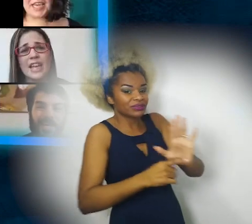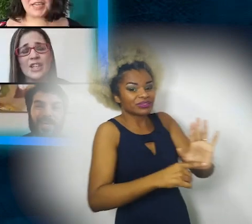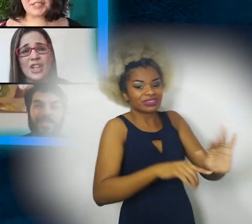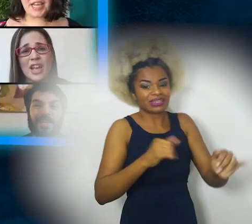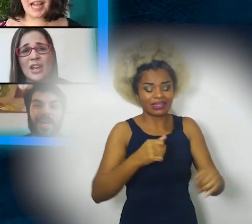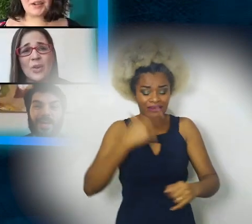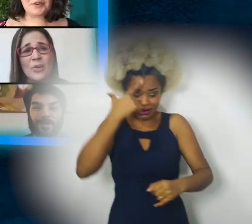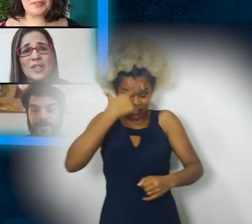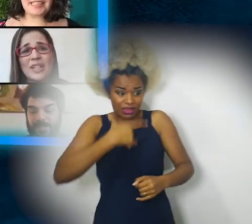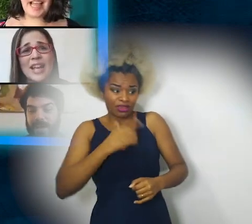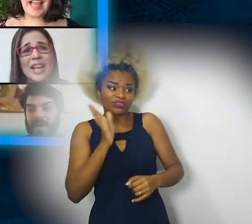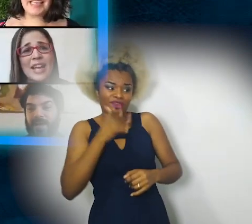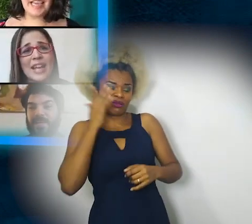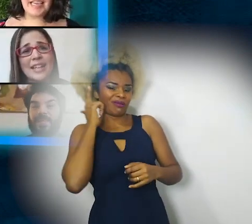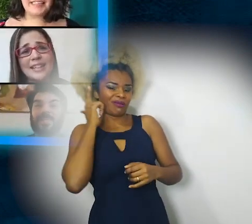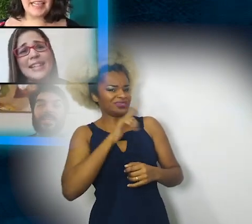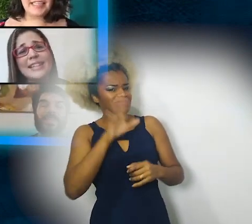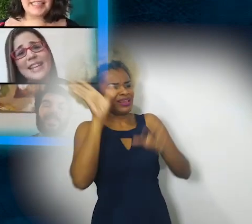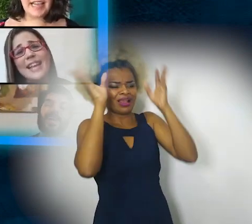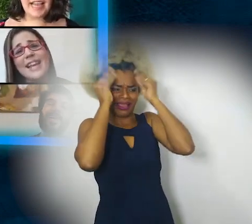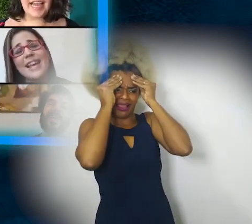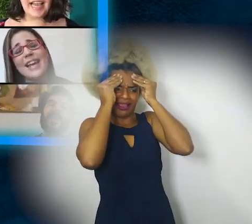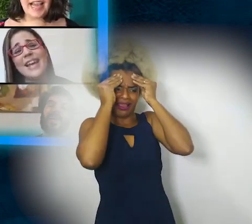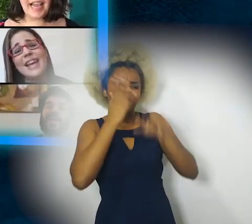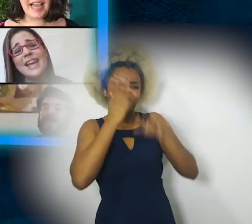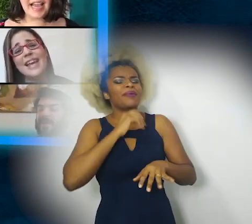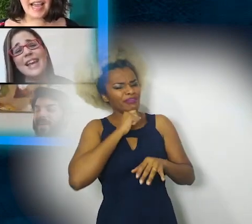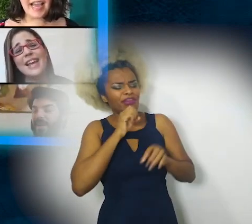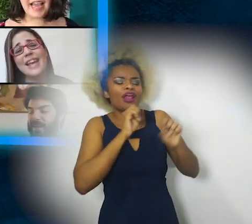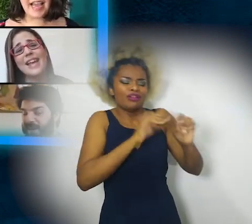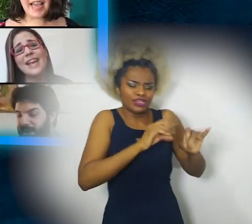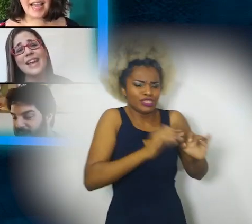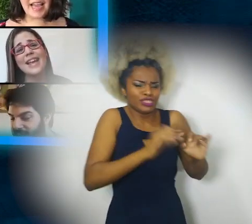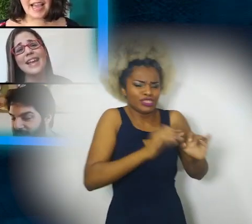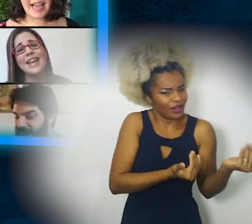de quem já consegue entender.